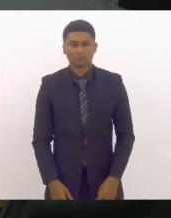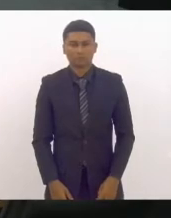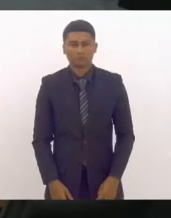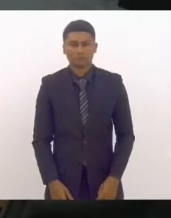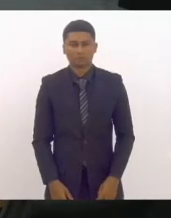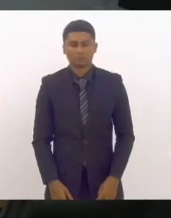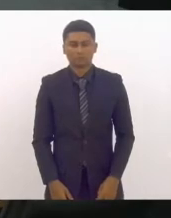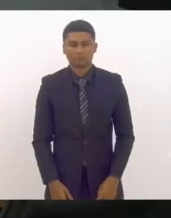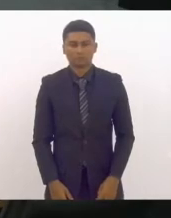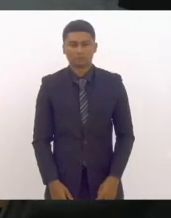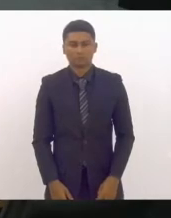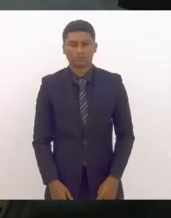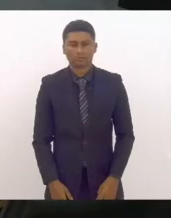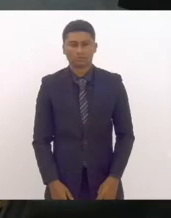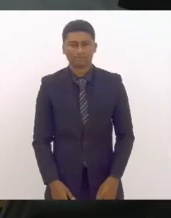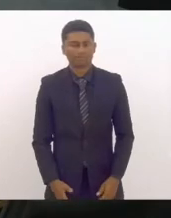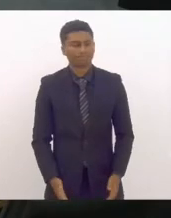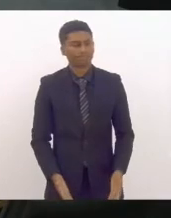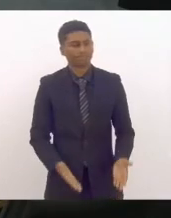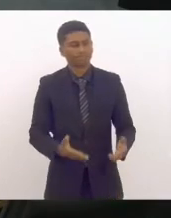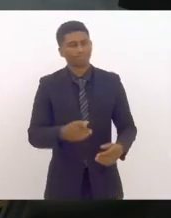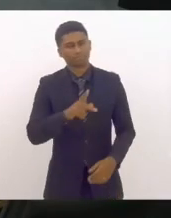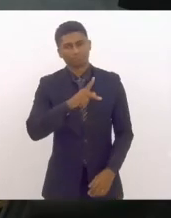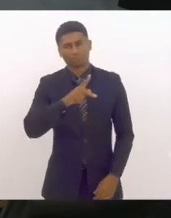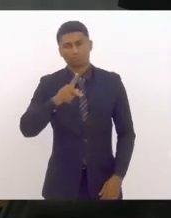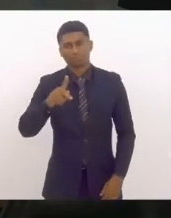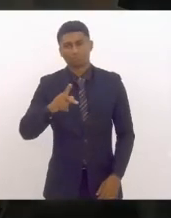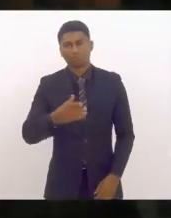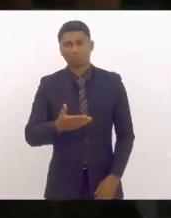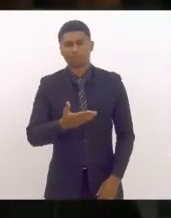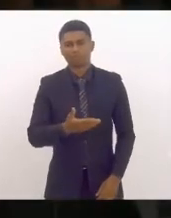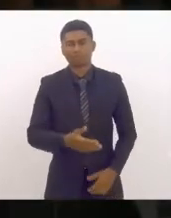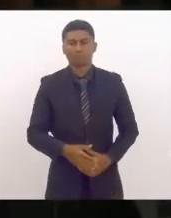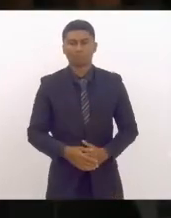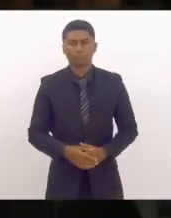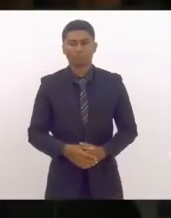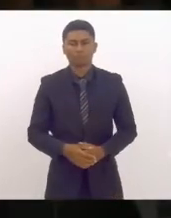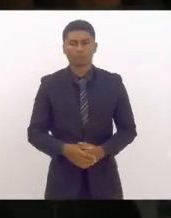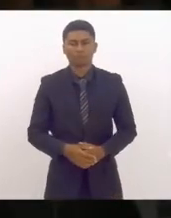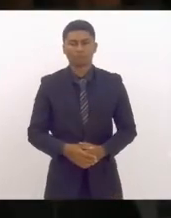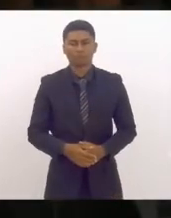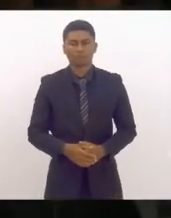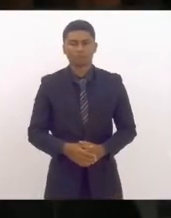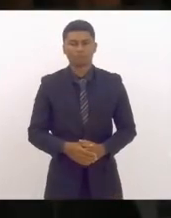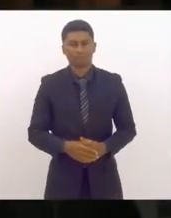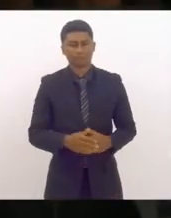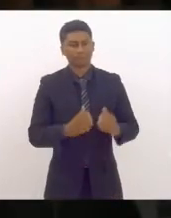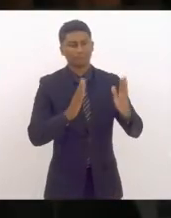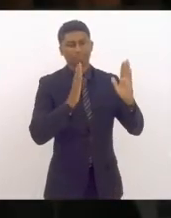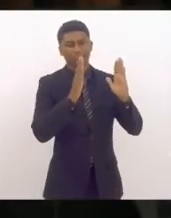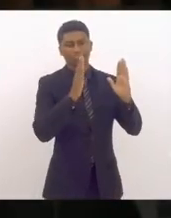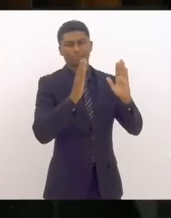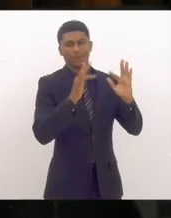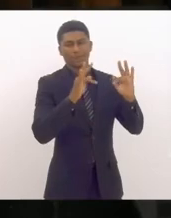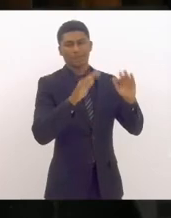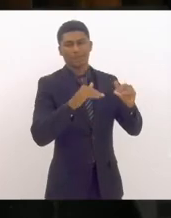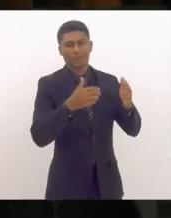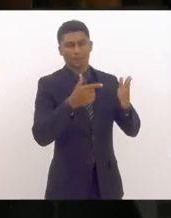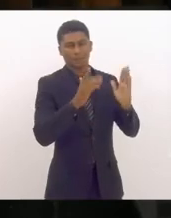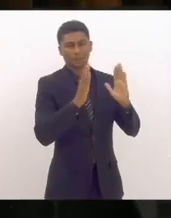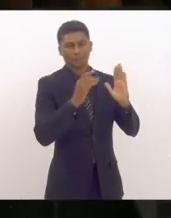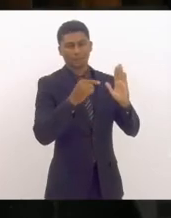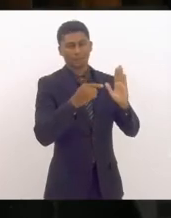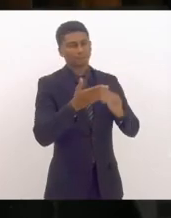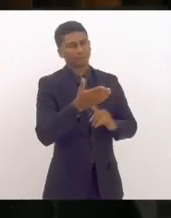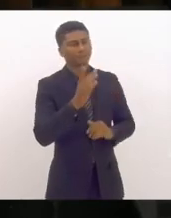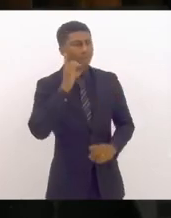Está aberto, deputado. Senhora presidente, em exercício do expediente final,